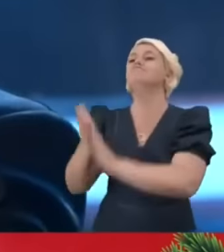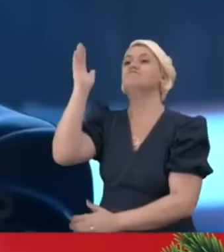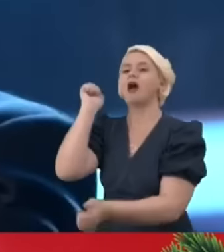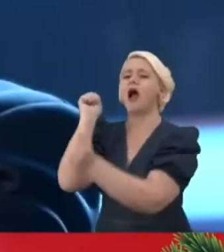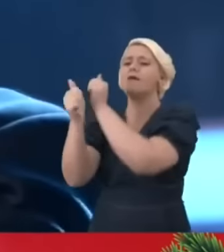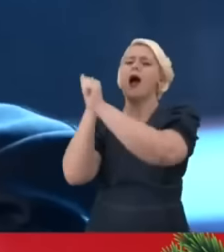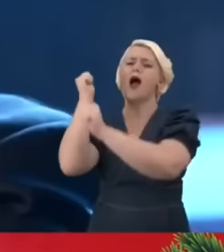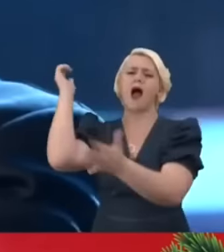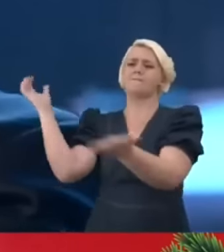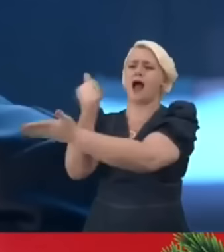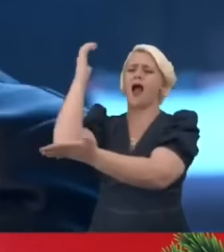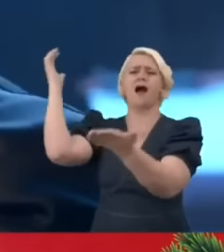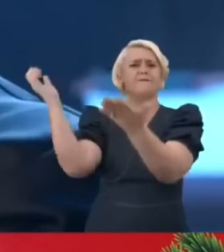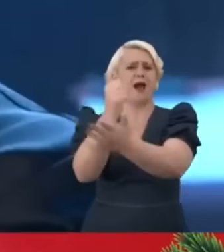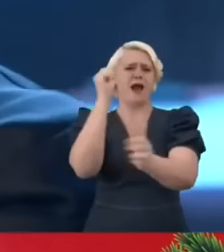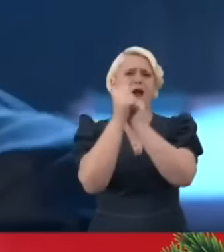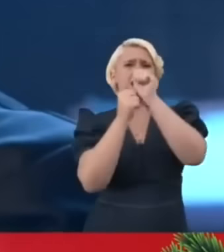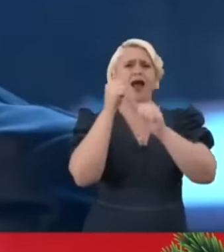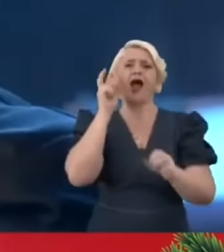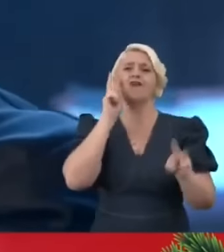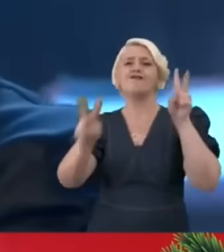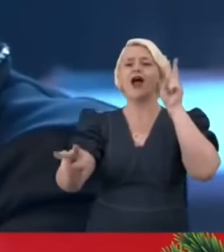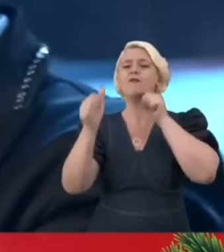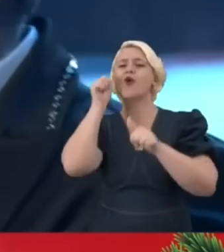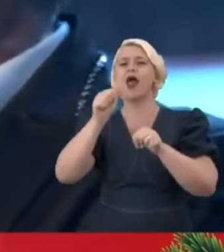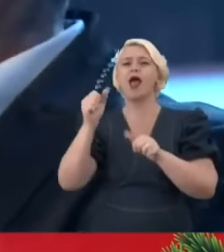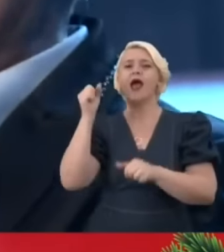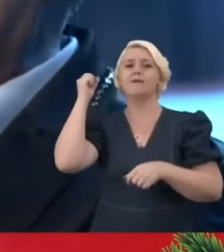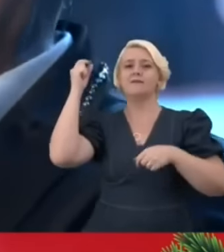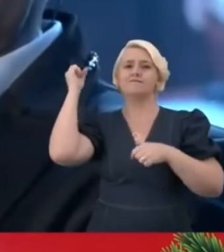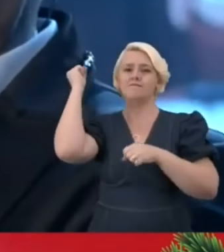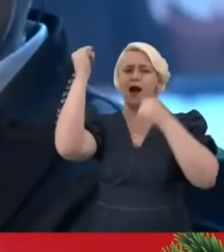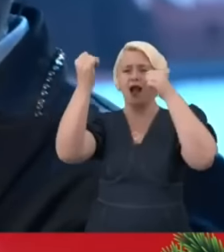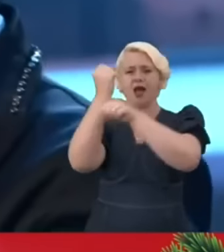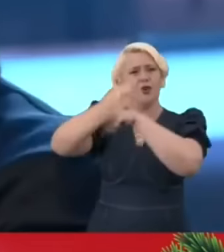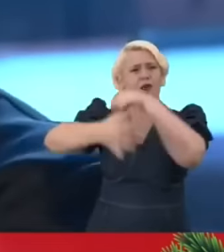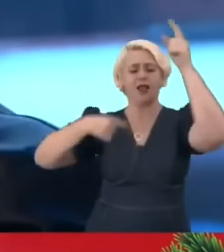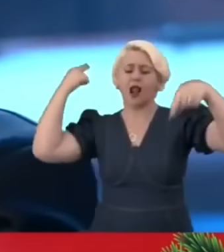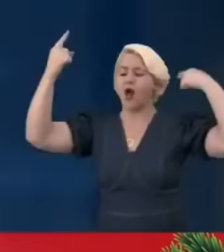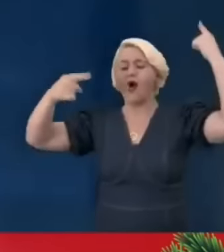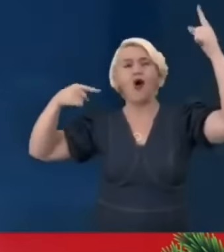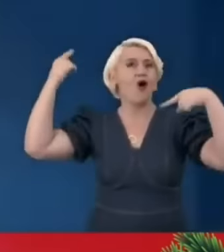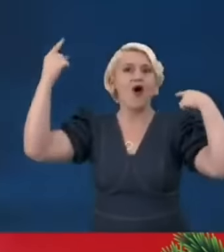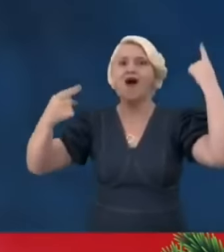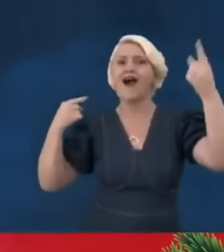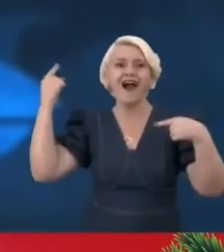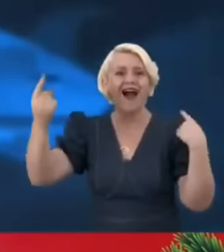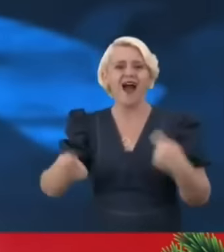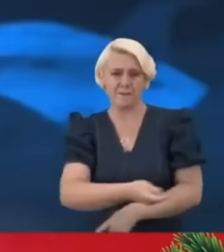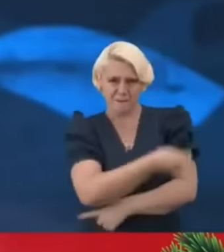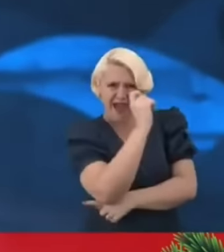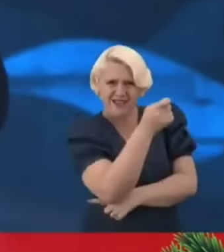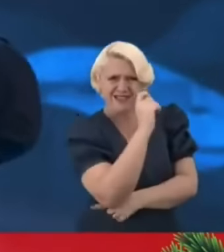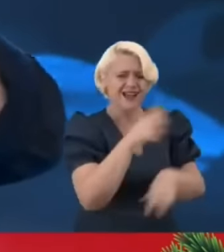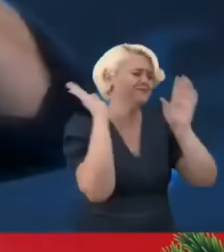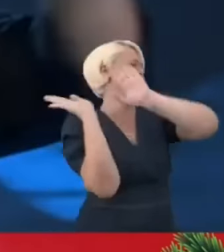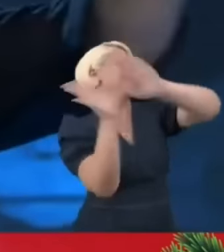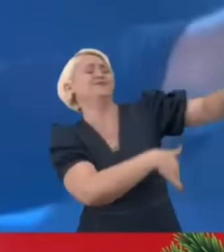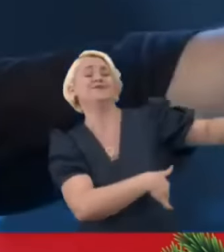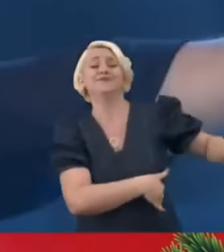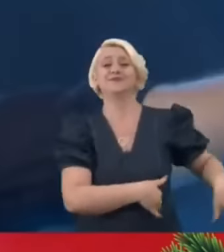na boca. Ver a mulherada na madrugada ficando louca. Pescar de nada.